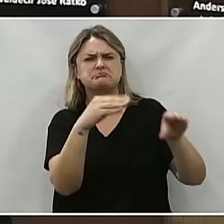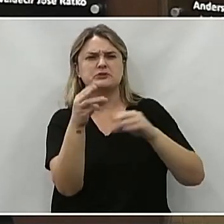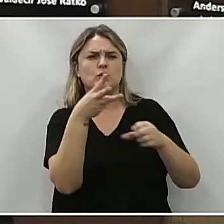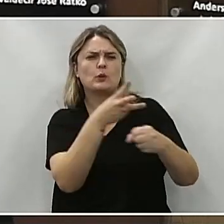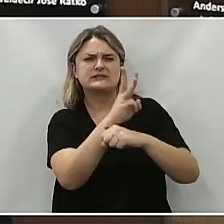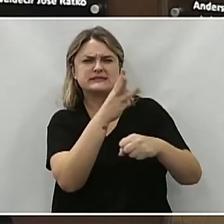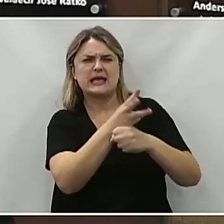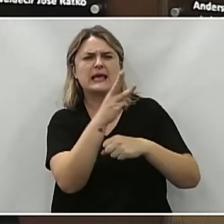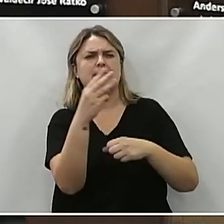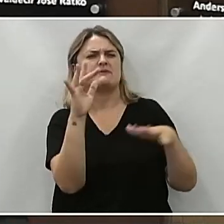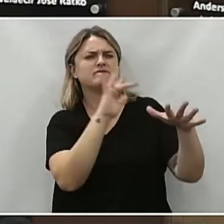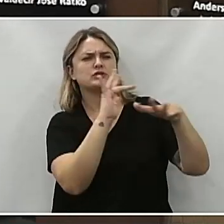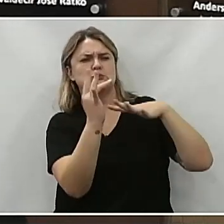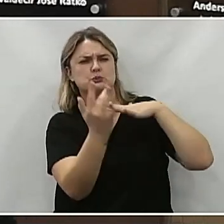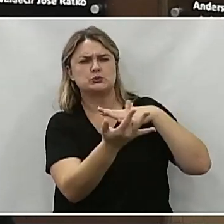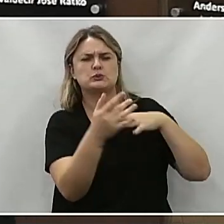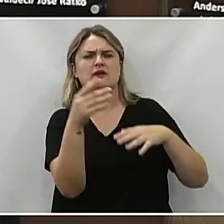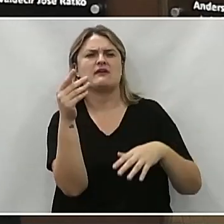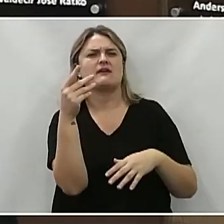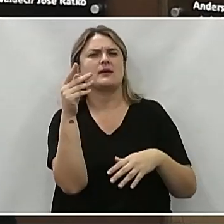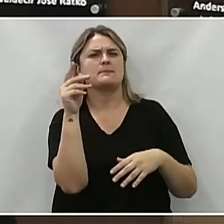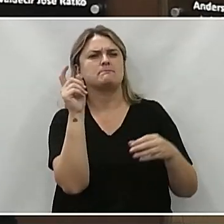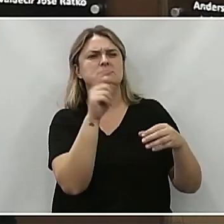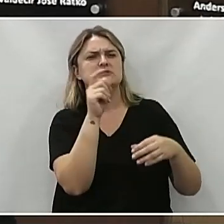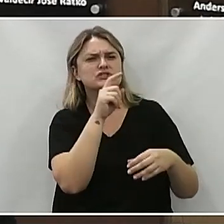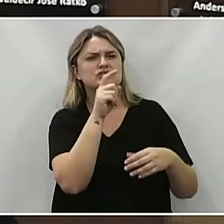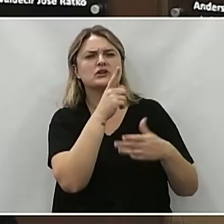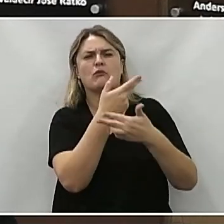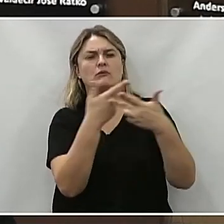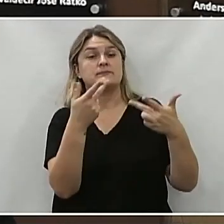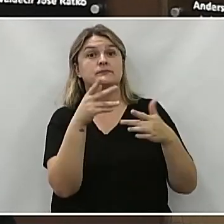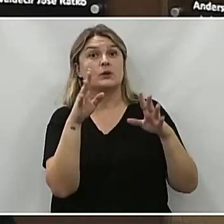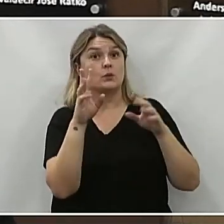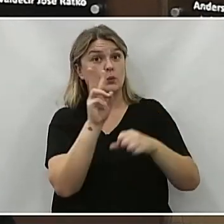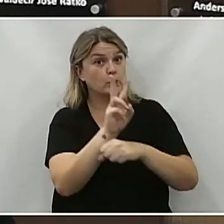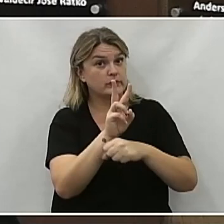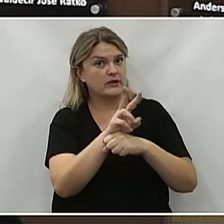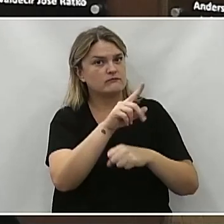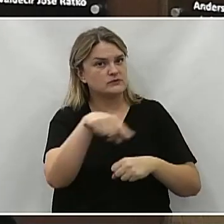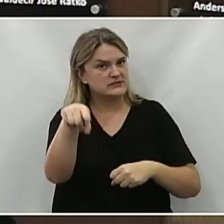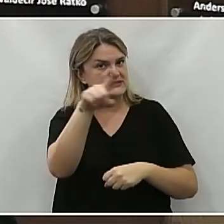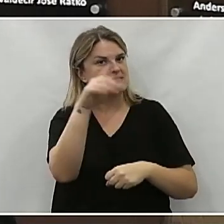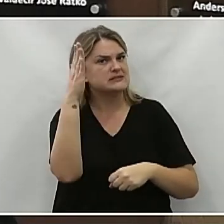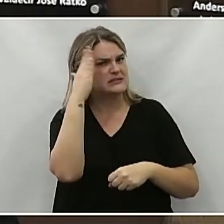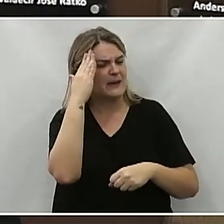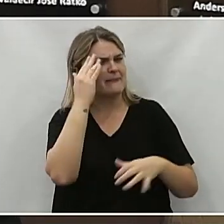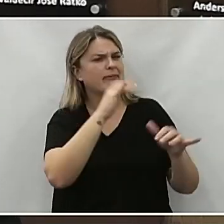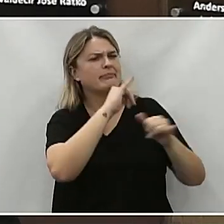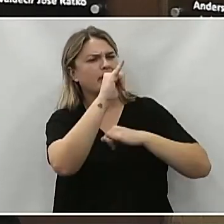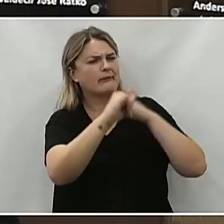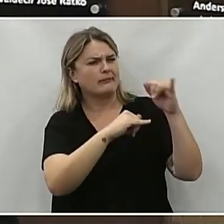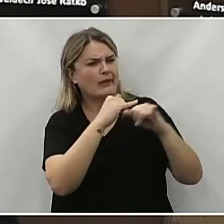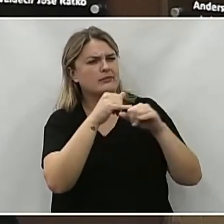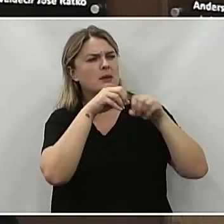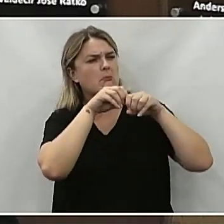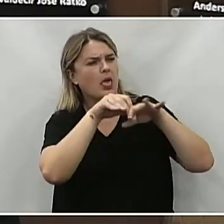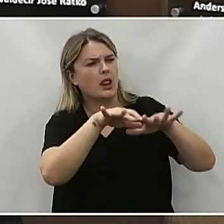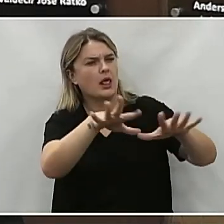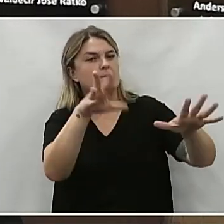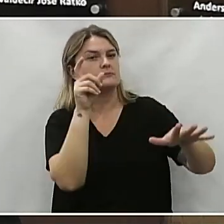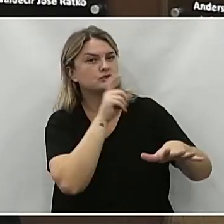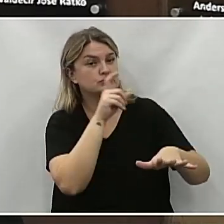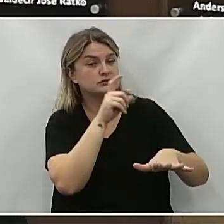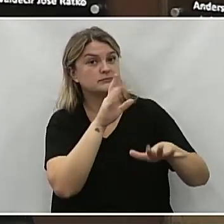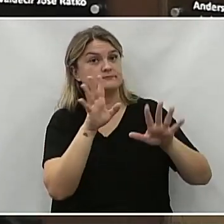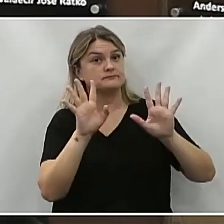né no grupo de WhatsApp alguns fake News Então cuide com isso pessoal porque você sabe o poder que tem internet como se propaga isso